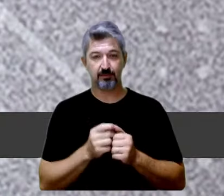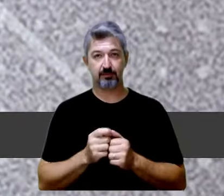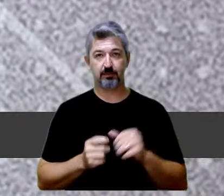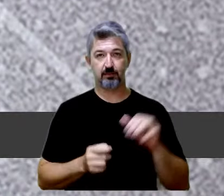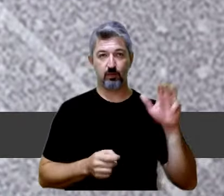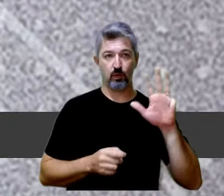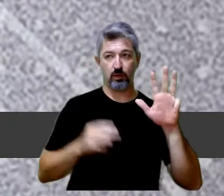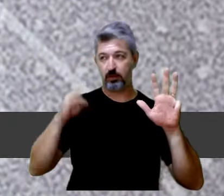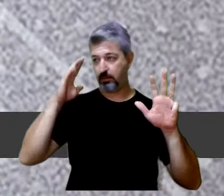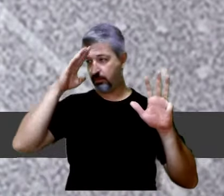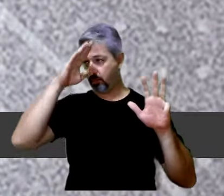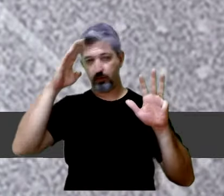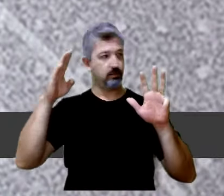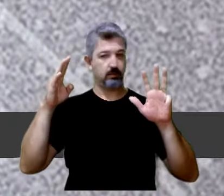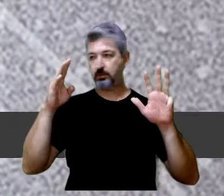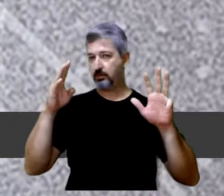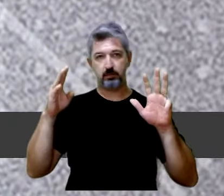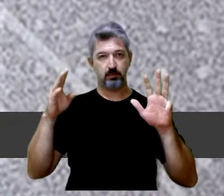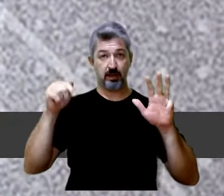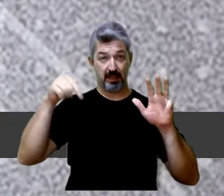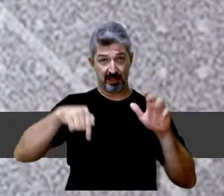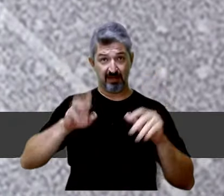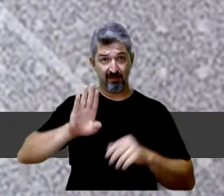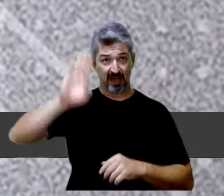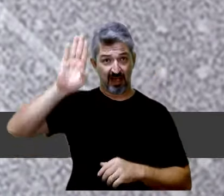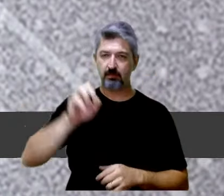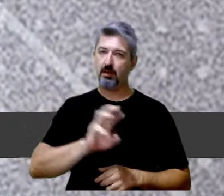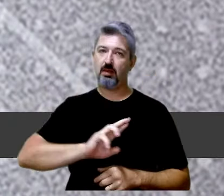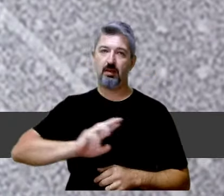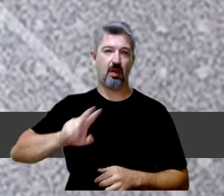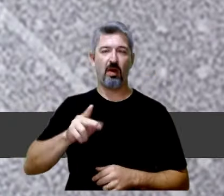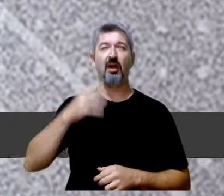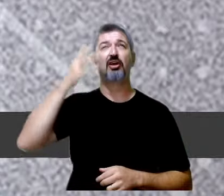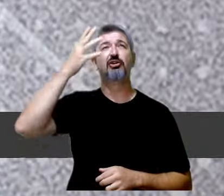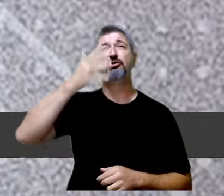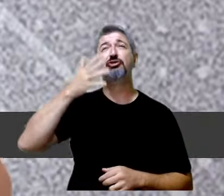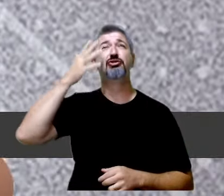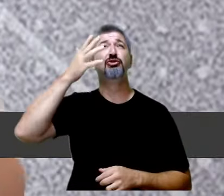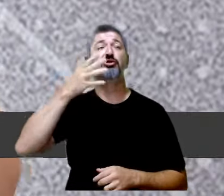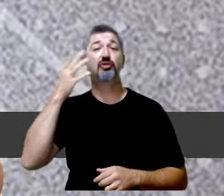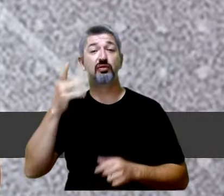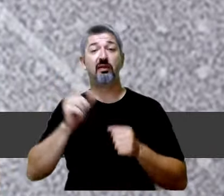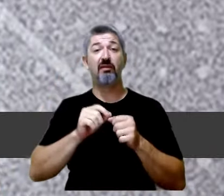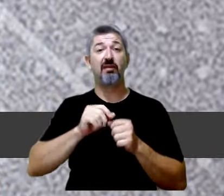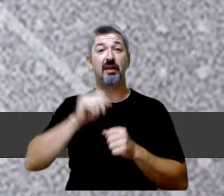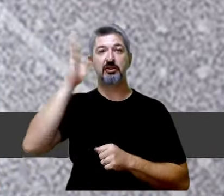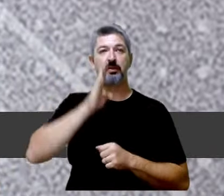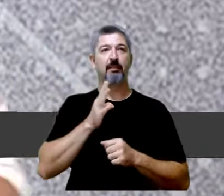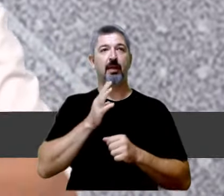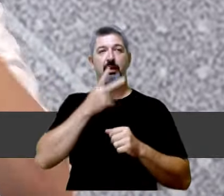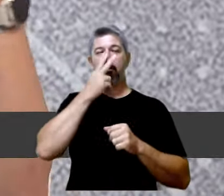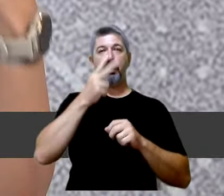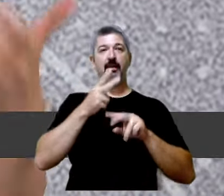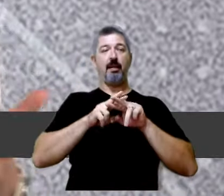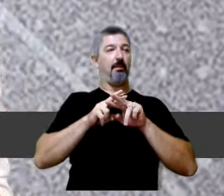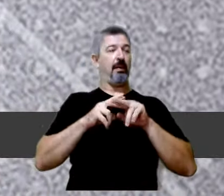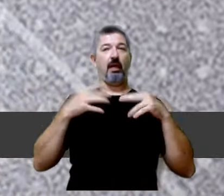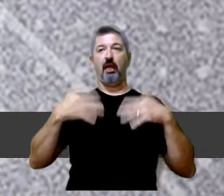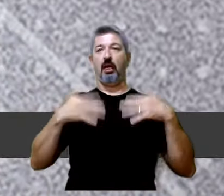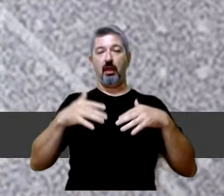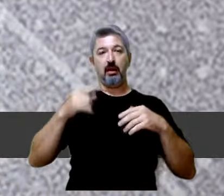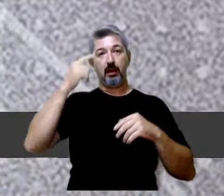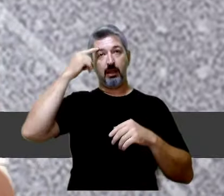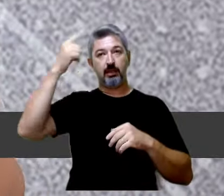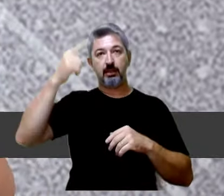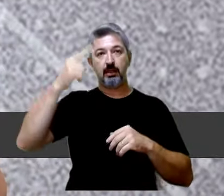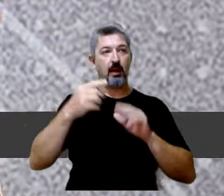são candidatos nessa eleição Esse é um discurso que vem mantendo o nosso país Refém de um debate real de ideias já há muito